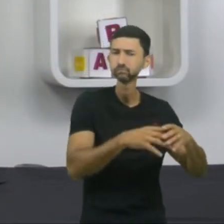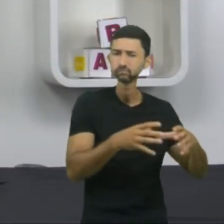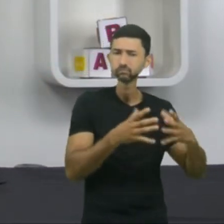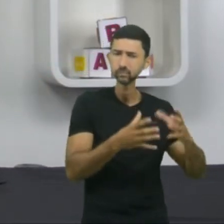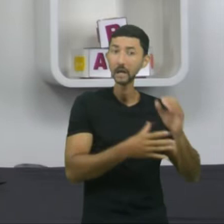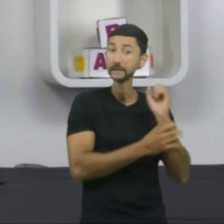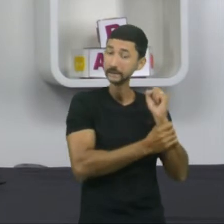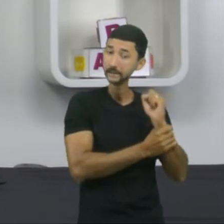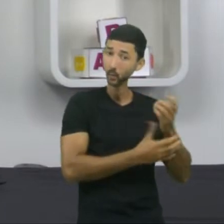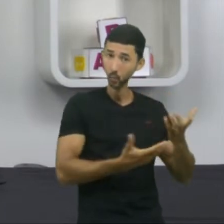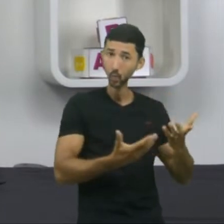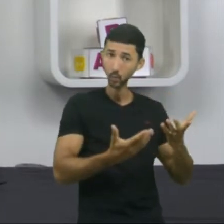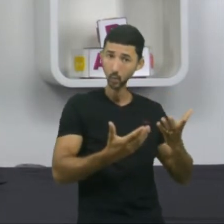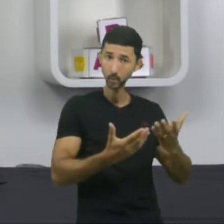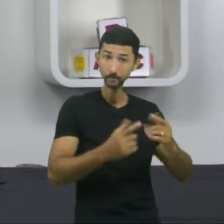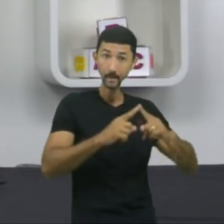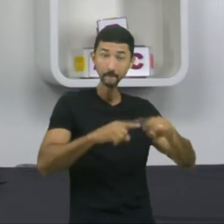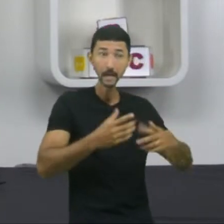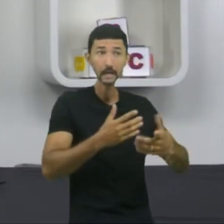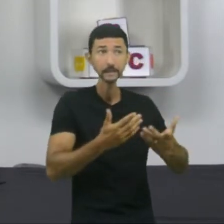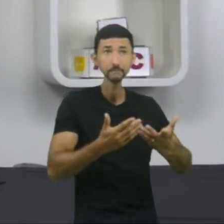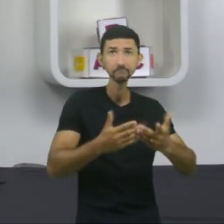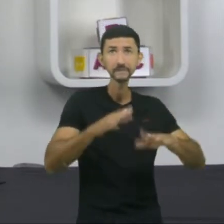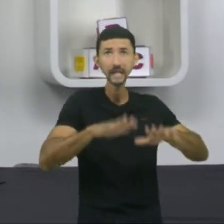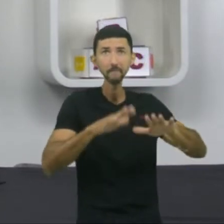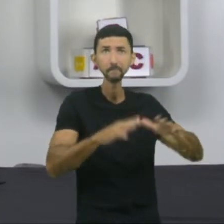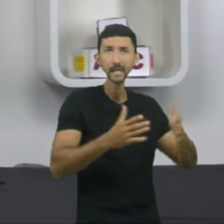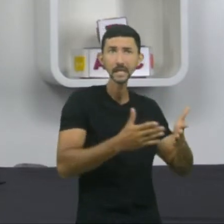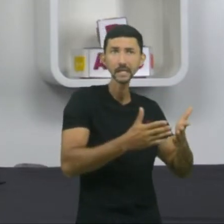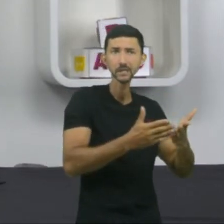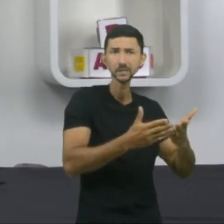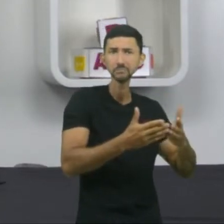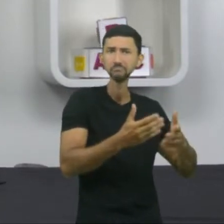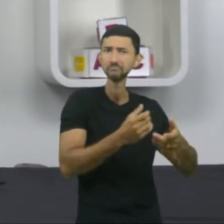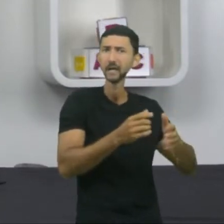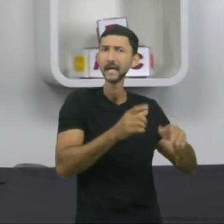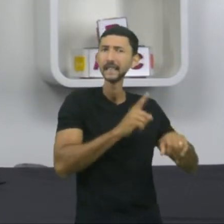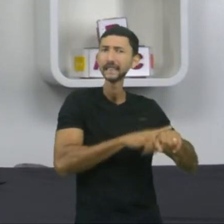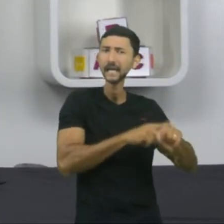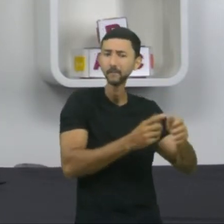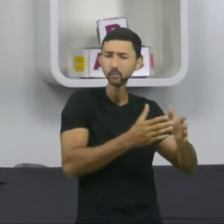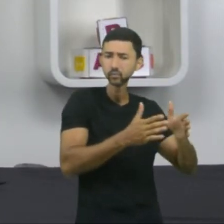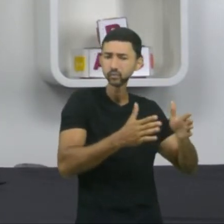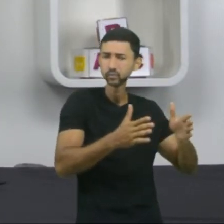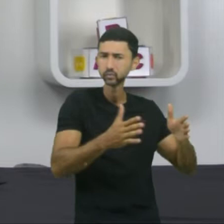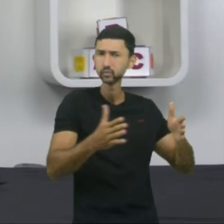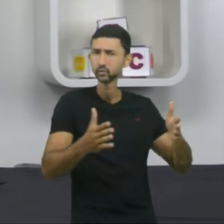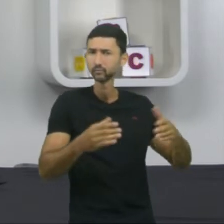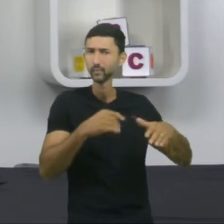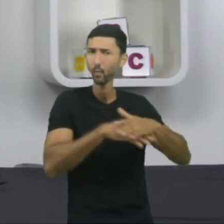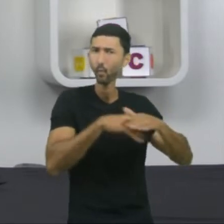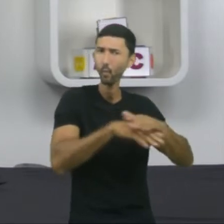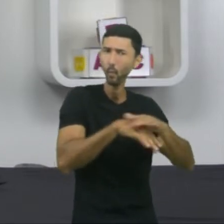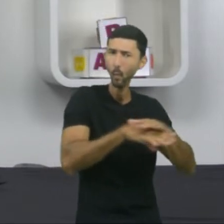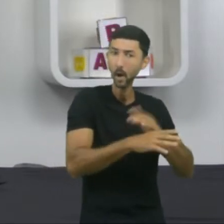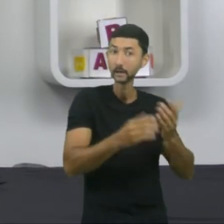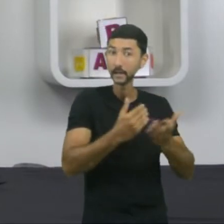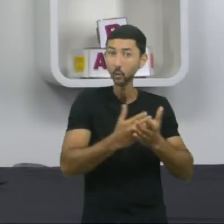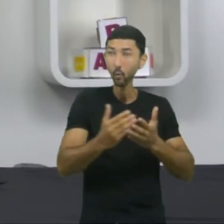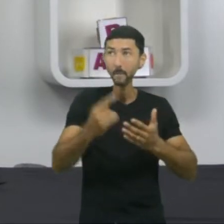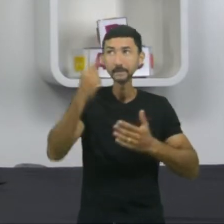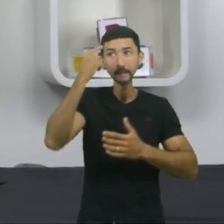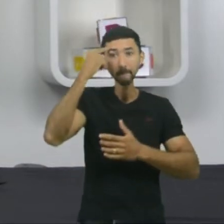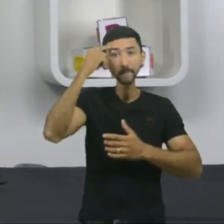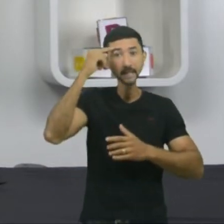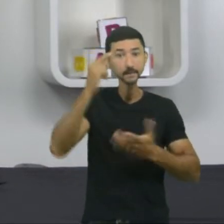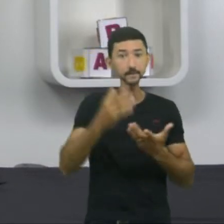seguro em guardar lá. Mas dependendo do tempo que você guarda, o melhor é que você comece a pensar em